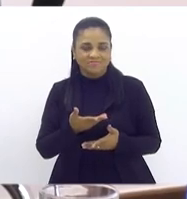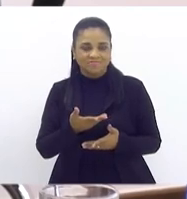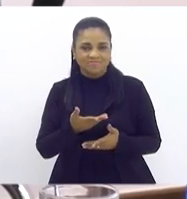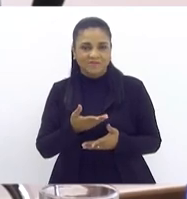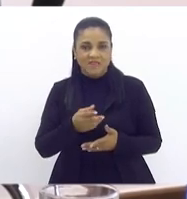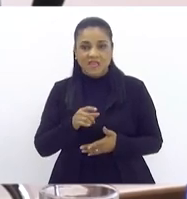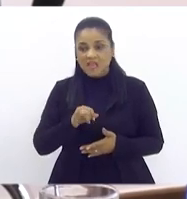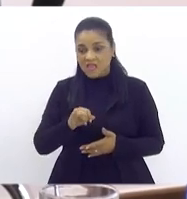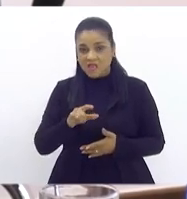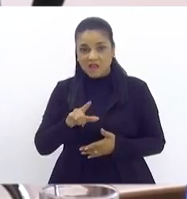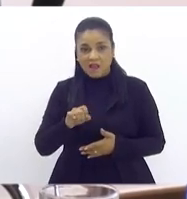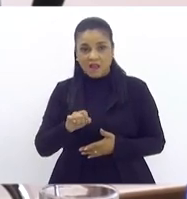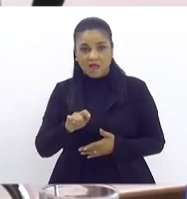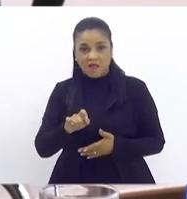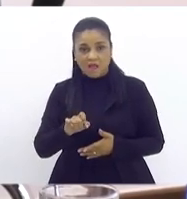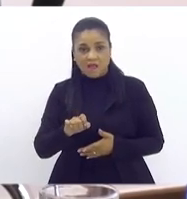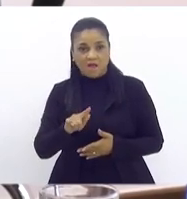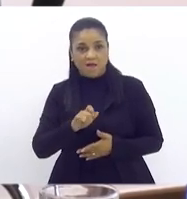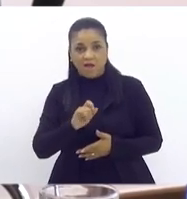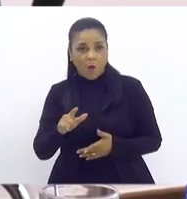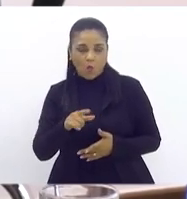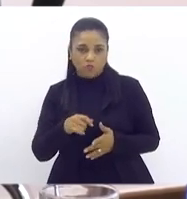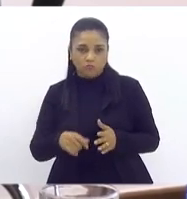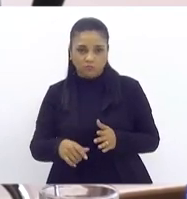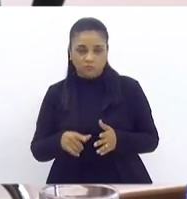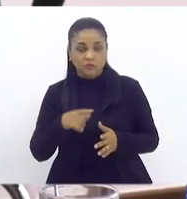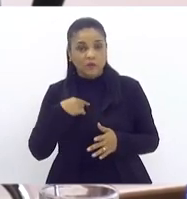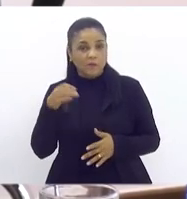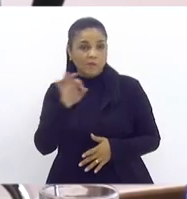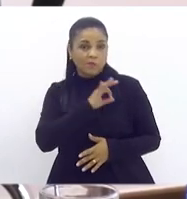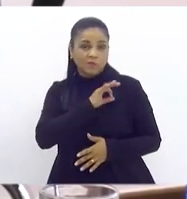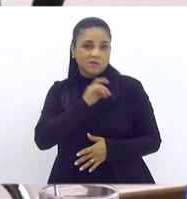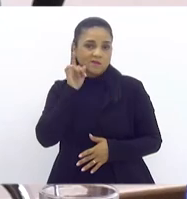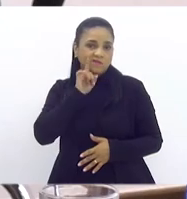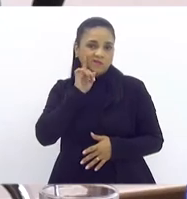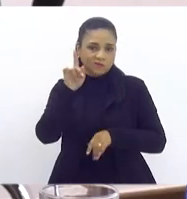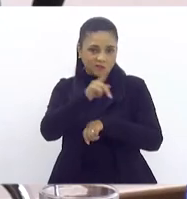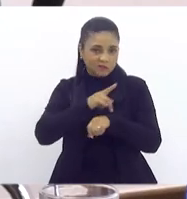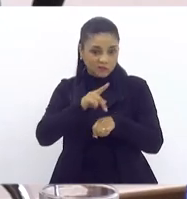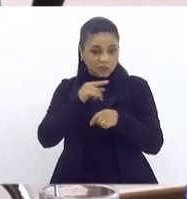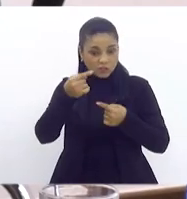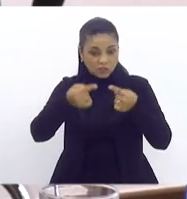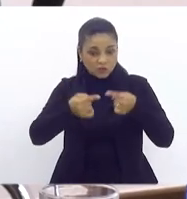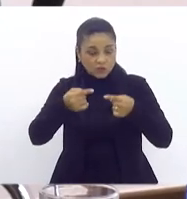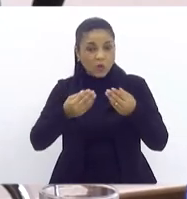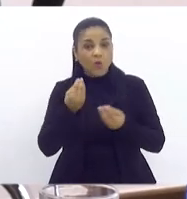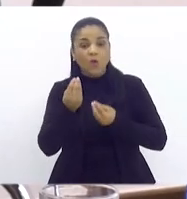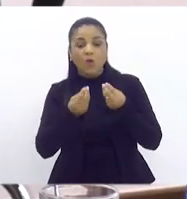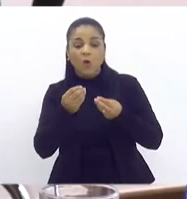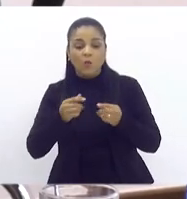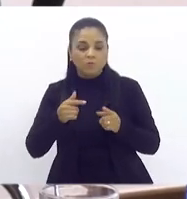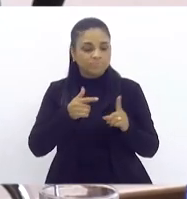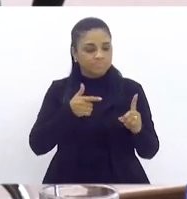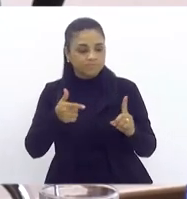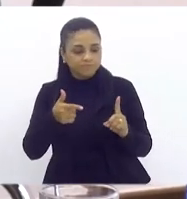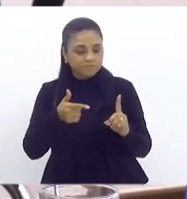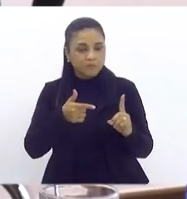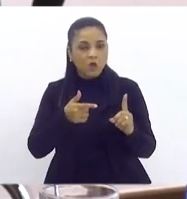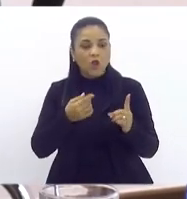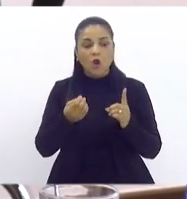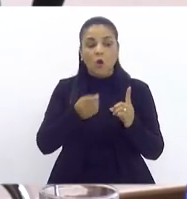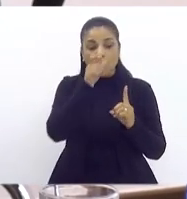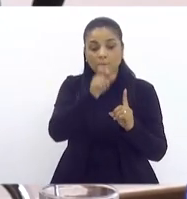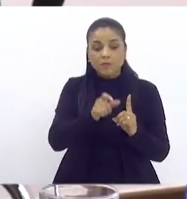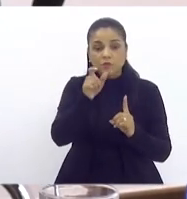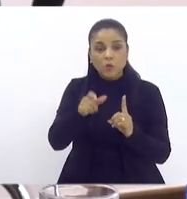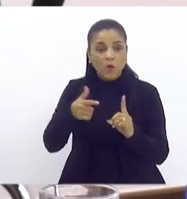a polícia nos Estados Unidos Por exemplo tem toda uma discussão sobre como ela pode abordar alguém que isso